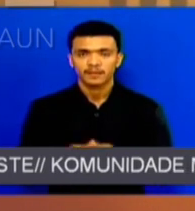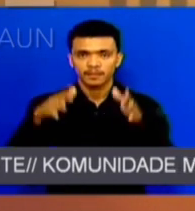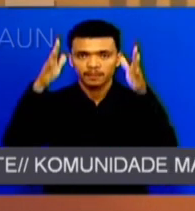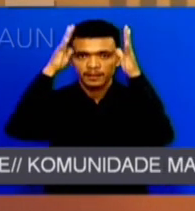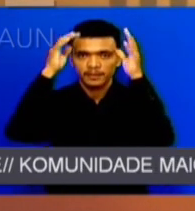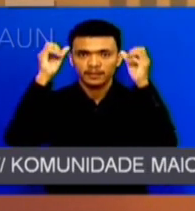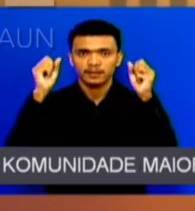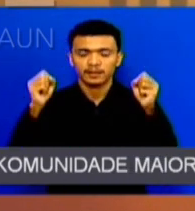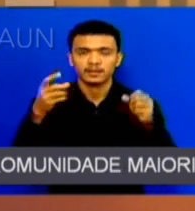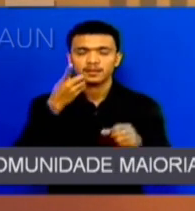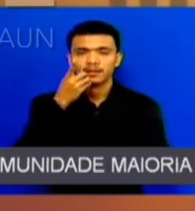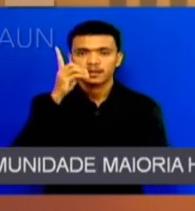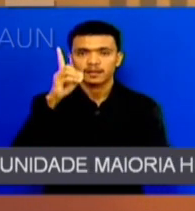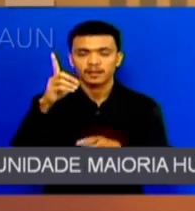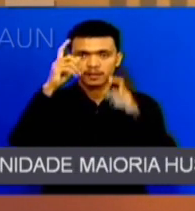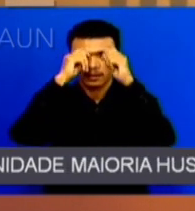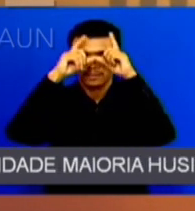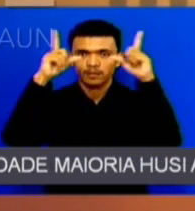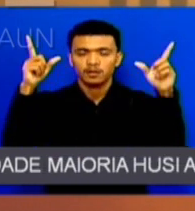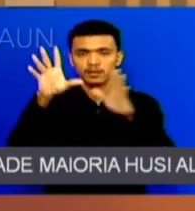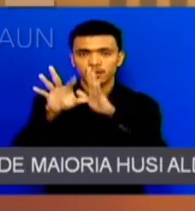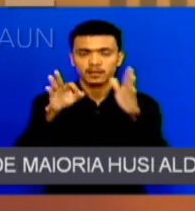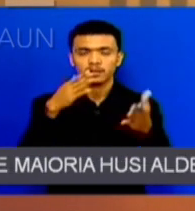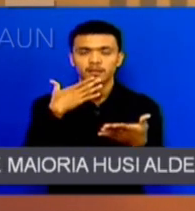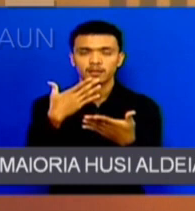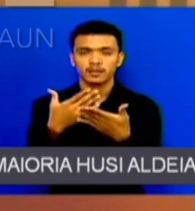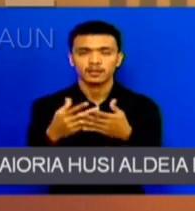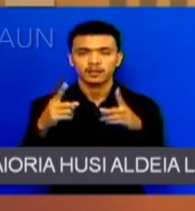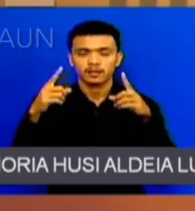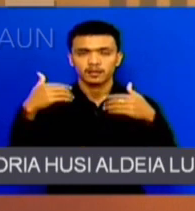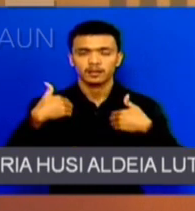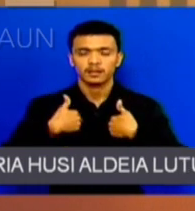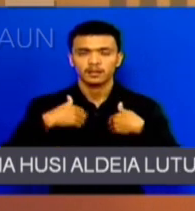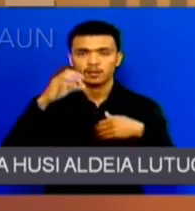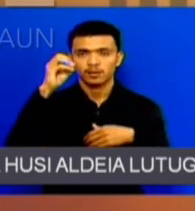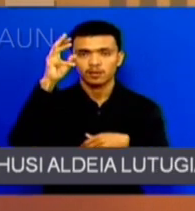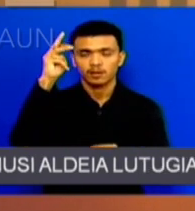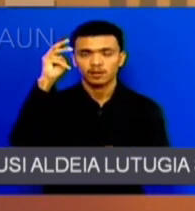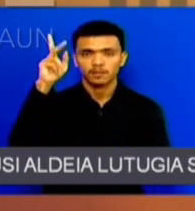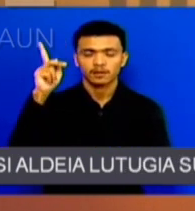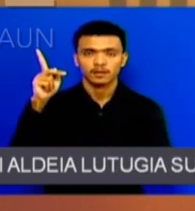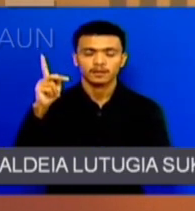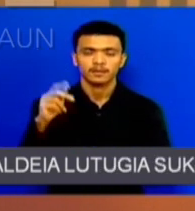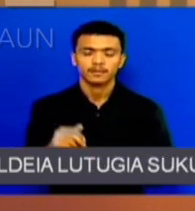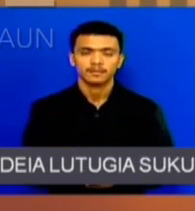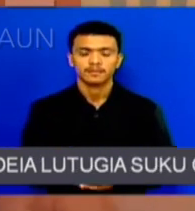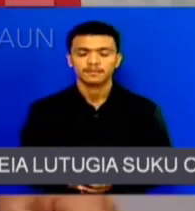Presidente da República declara Timor-Leste se reta benefício bot e a Organização Mundial Comércio.